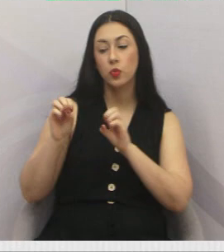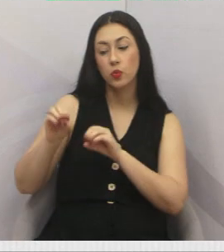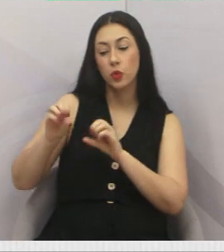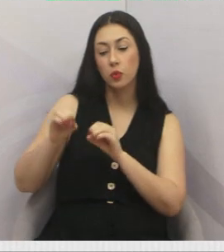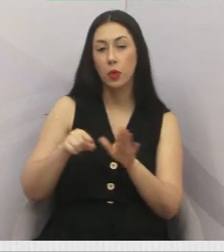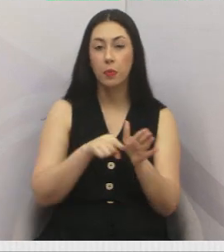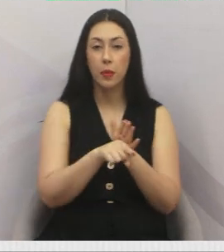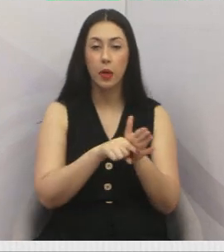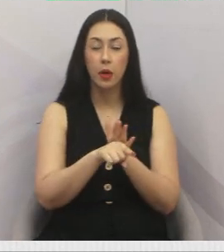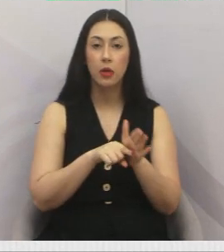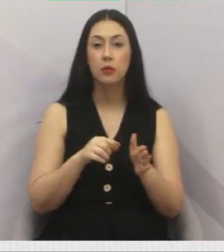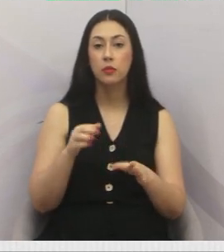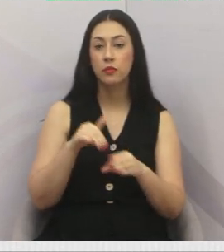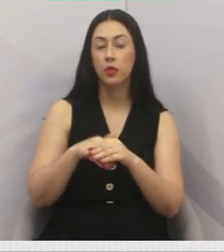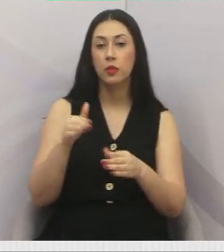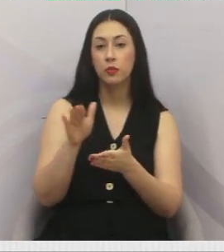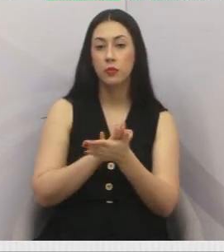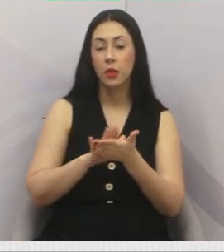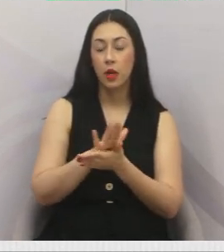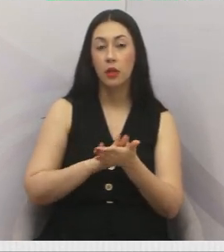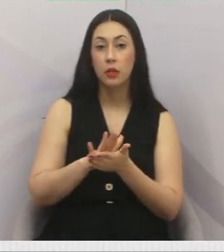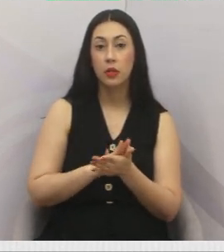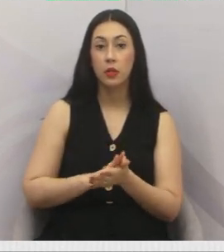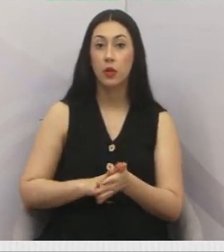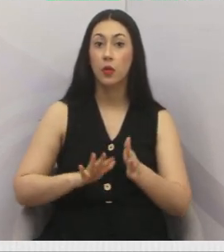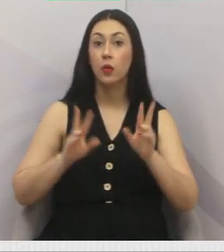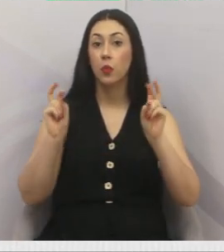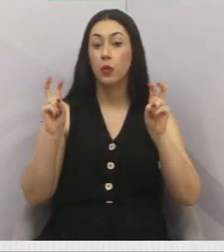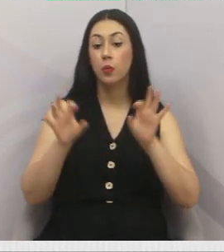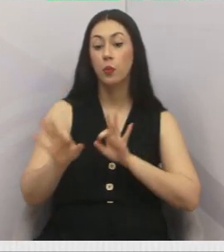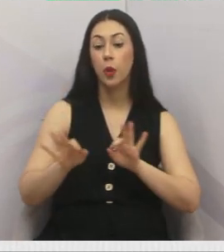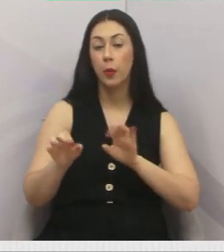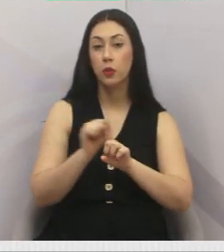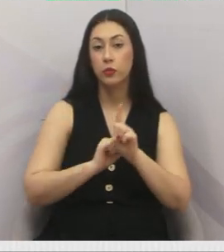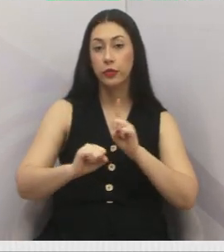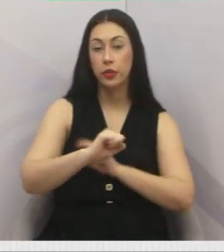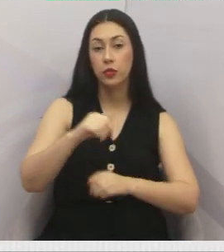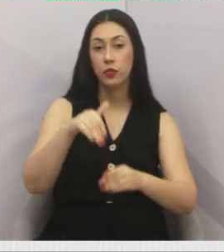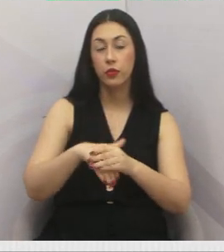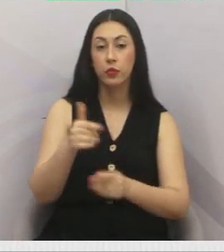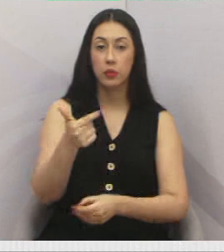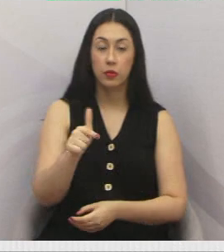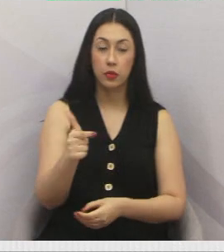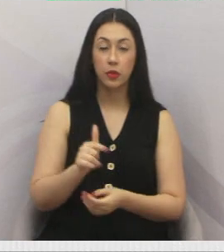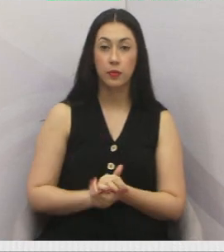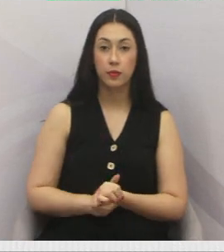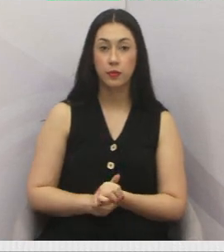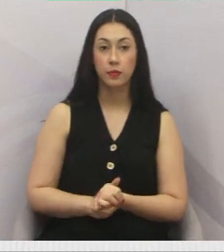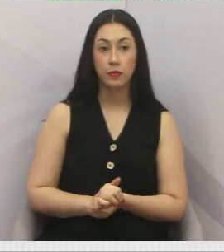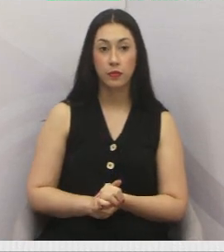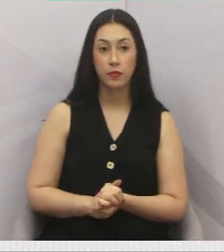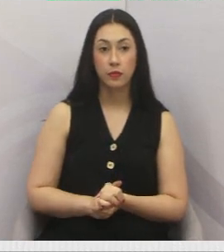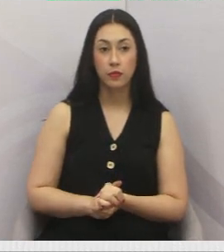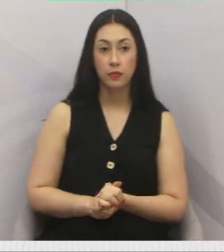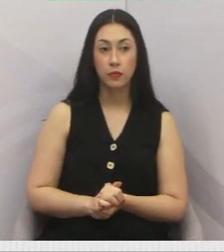Acadêmicas, voto em branco. Segmento Organização da Sociedade Civil, voto em branco. Próximo voto.